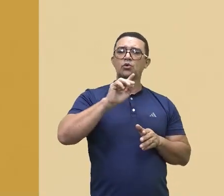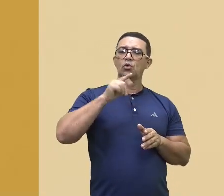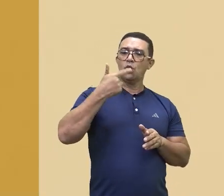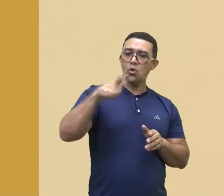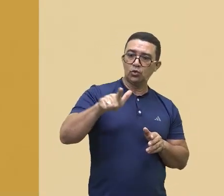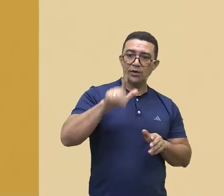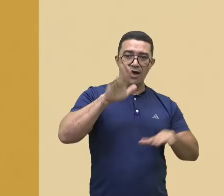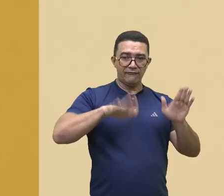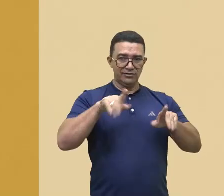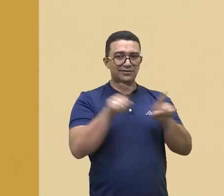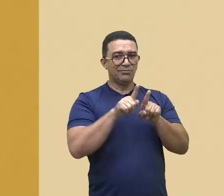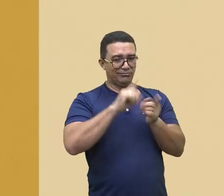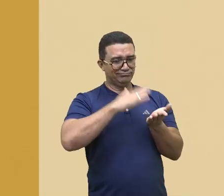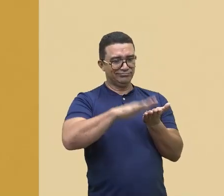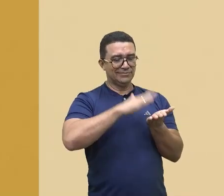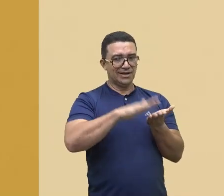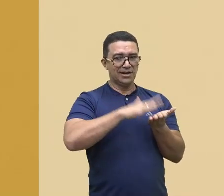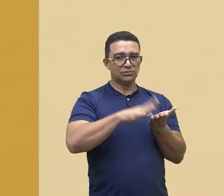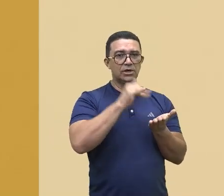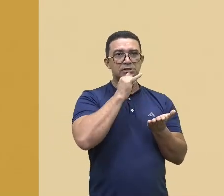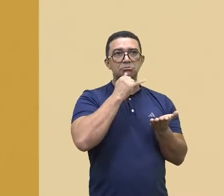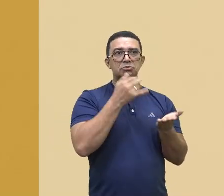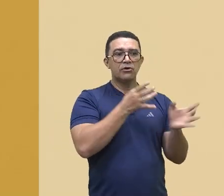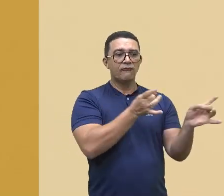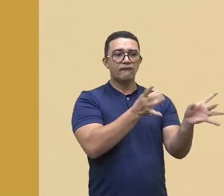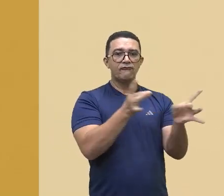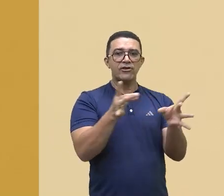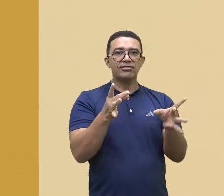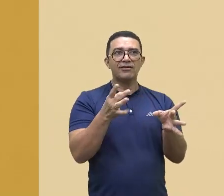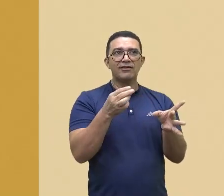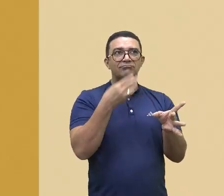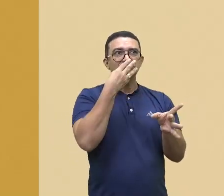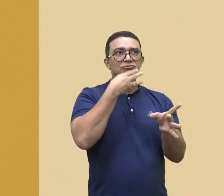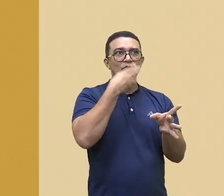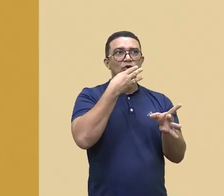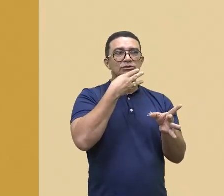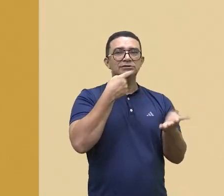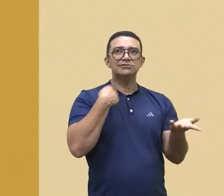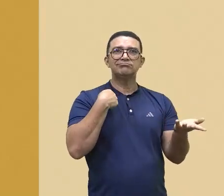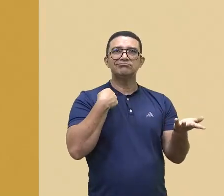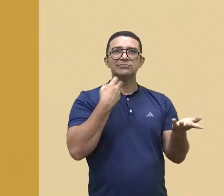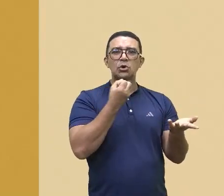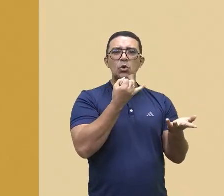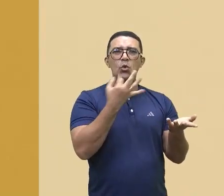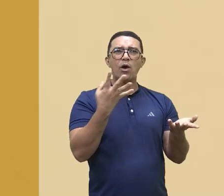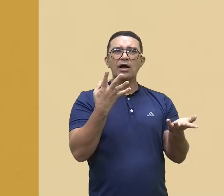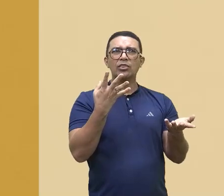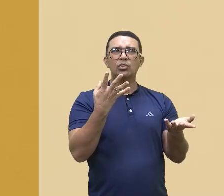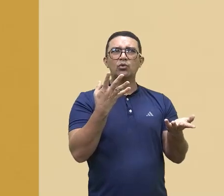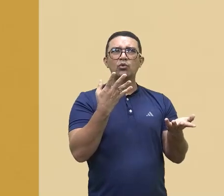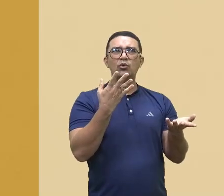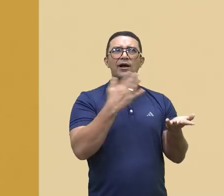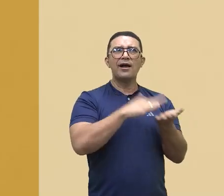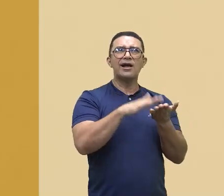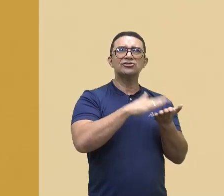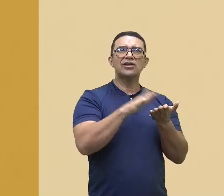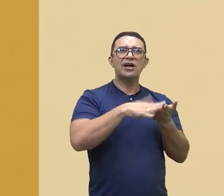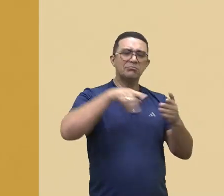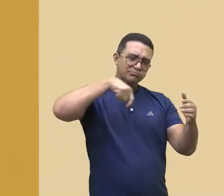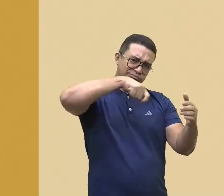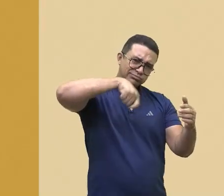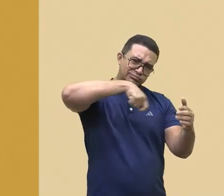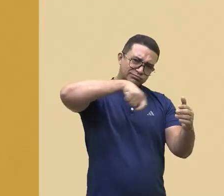algum dinheiro, não é? Então, se você for vender doces, por exemplo, você tem que ver quanto que você vai gastar com